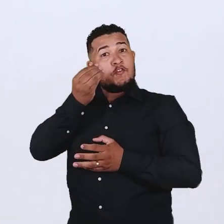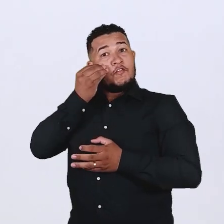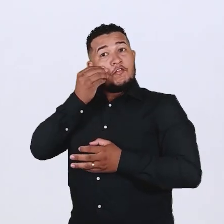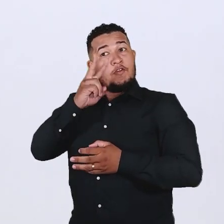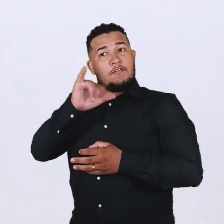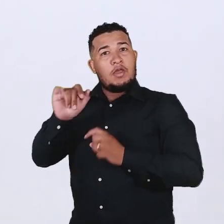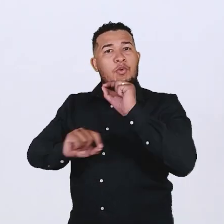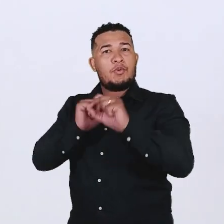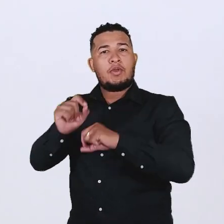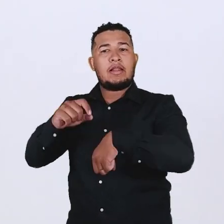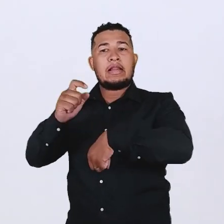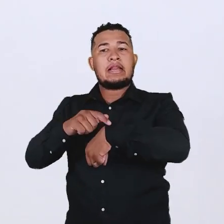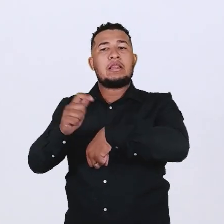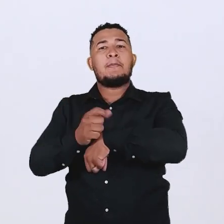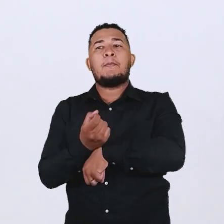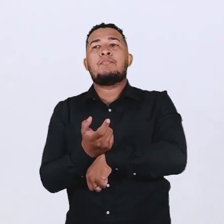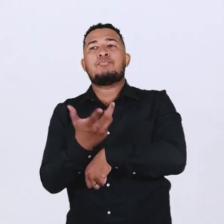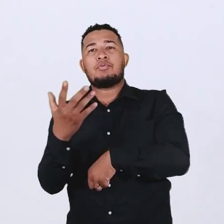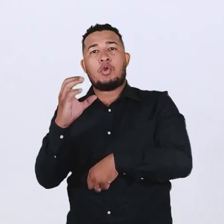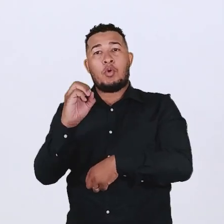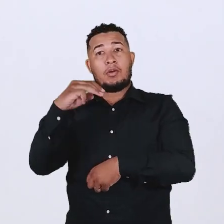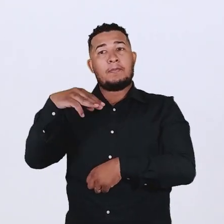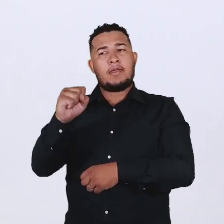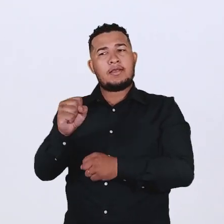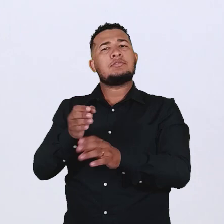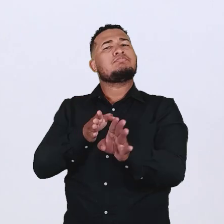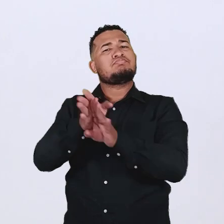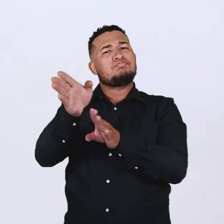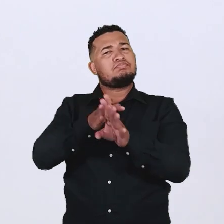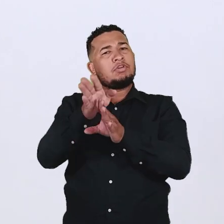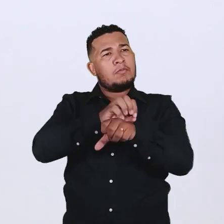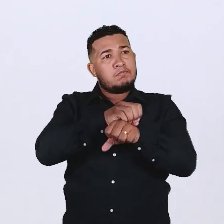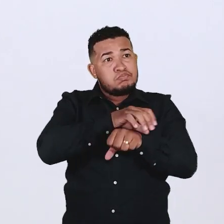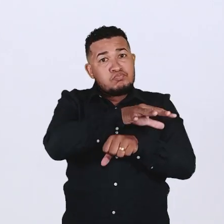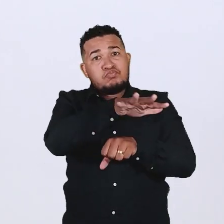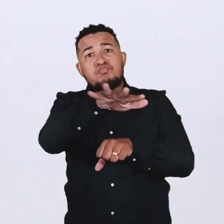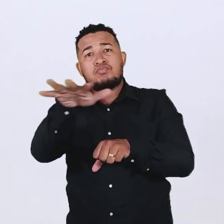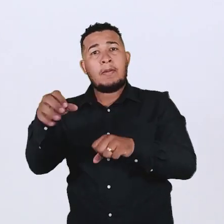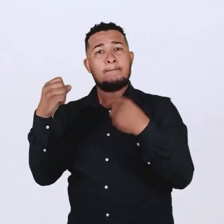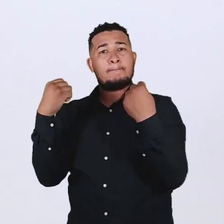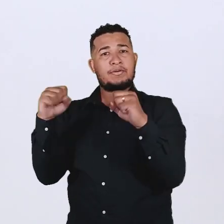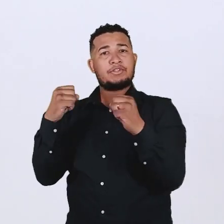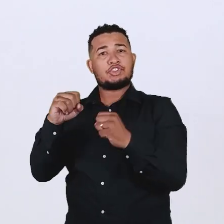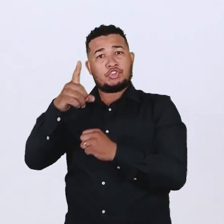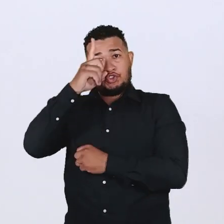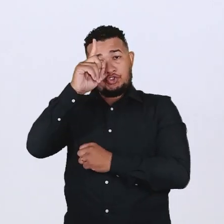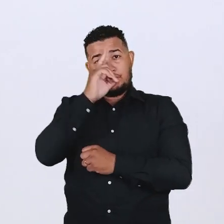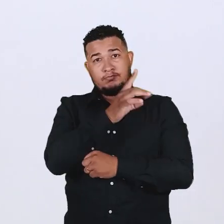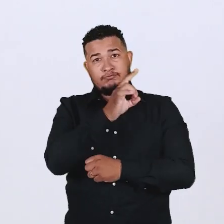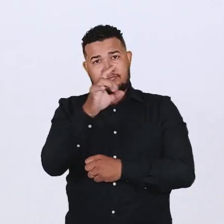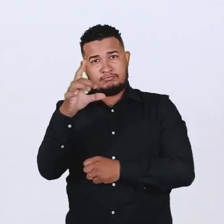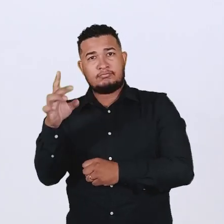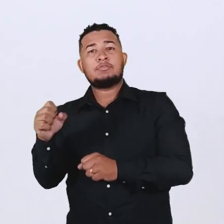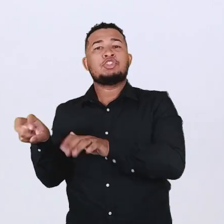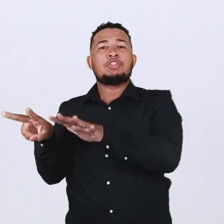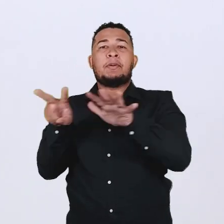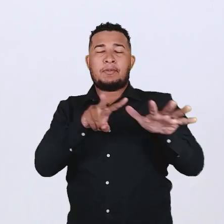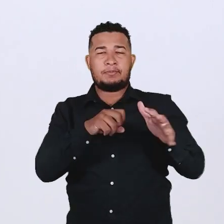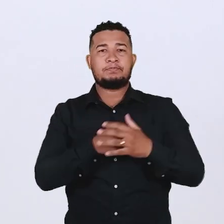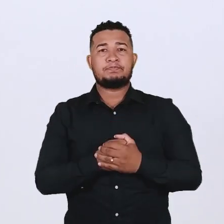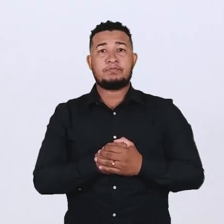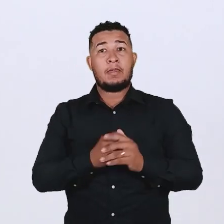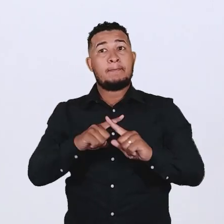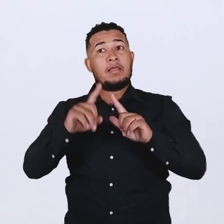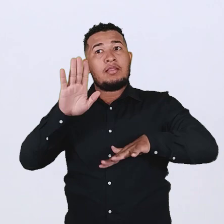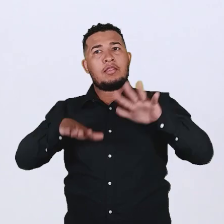ver aí o tempo que a Organização Mundial de Saúde recomenda para que nós possamos praticar de atividade física ao longo da